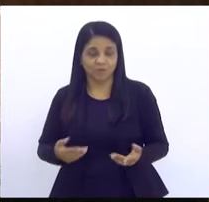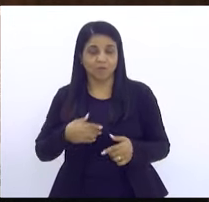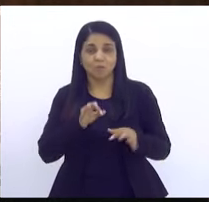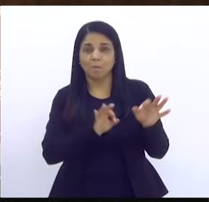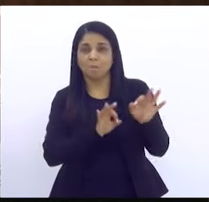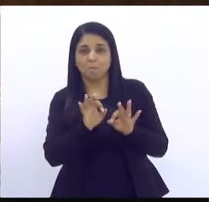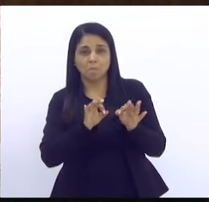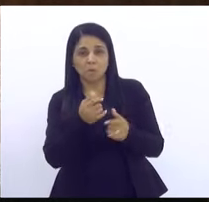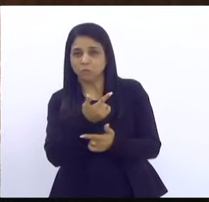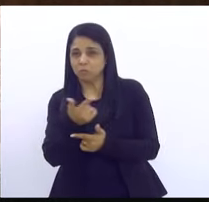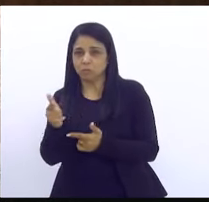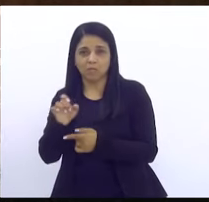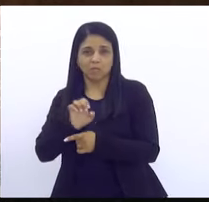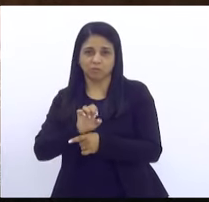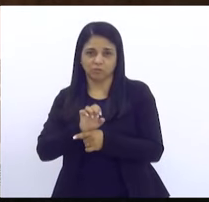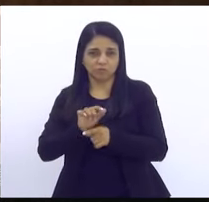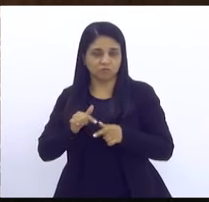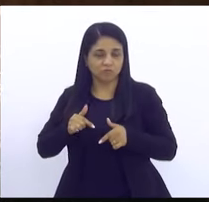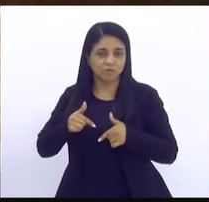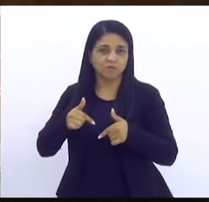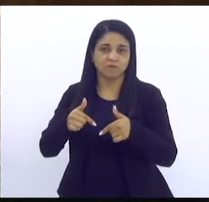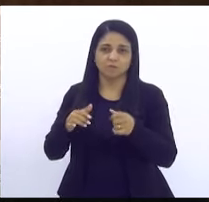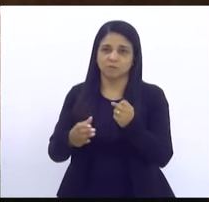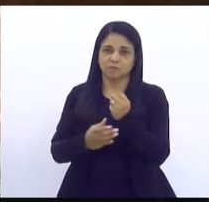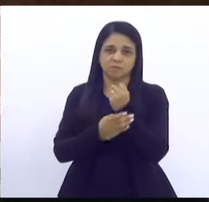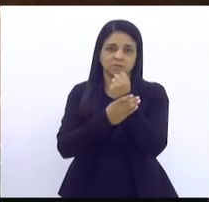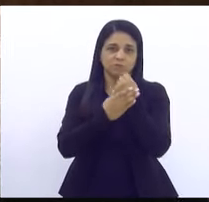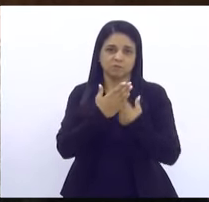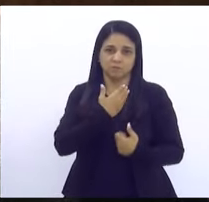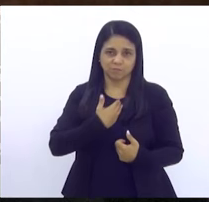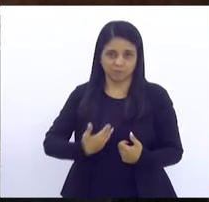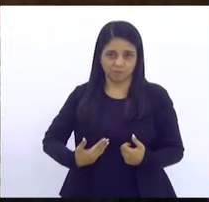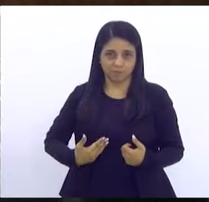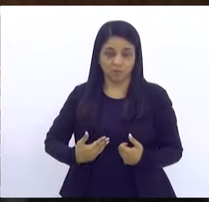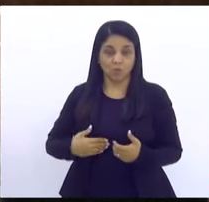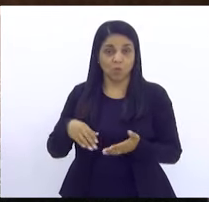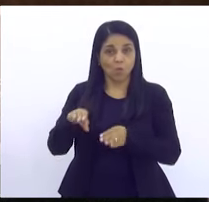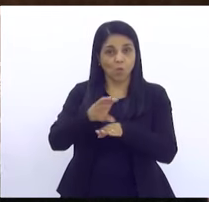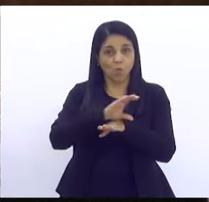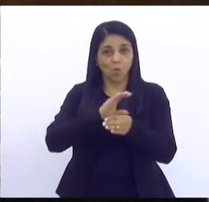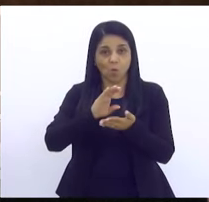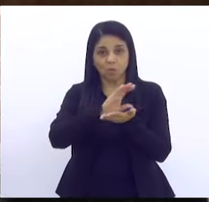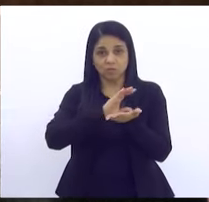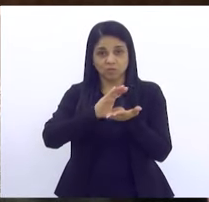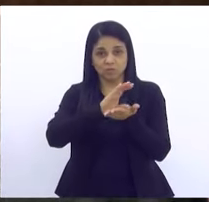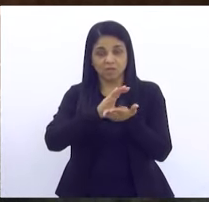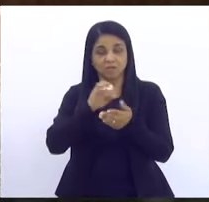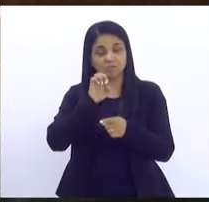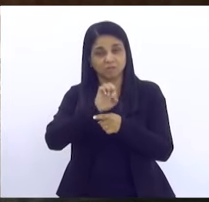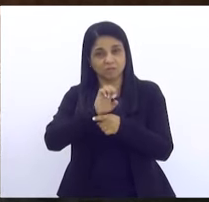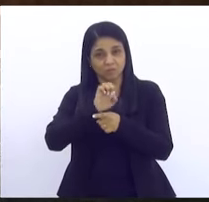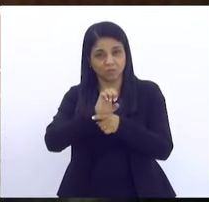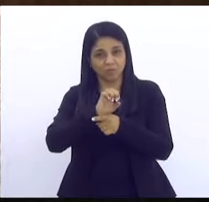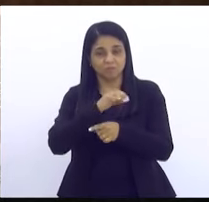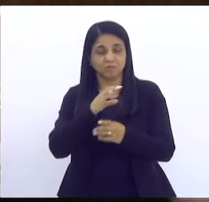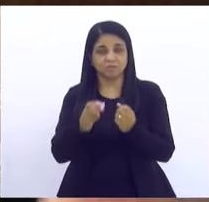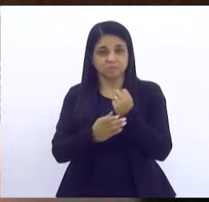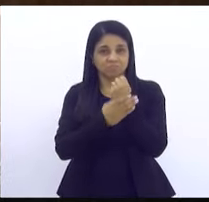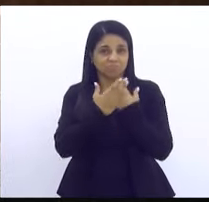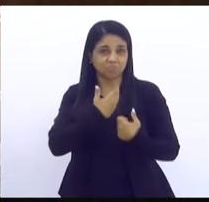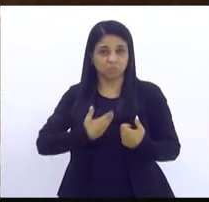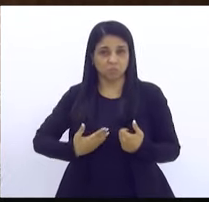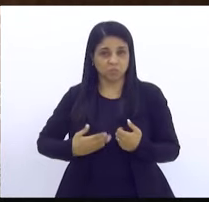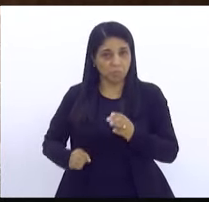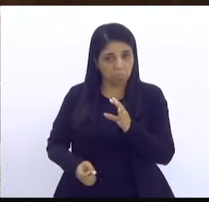de enfrentamento à segurança pública. O Conselho Estadual de Segurança Pública, que foi criado, nunca se